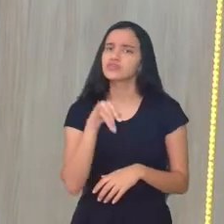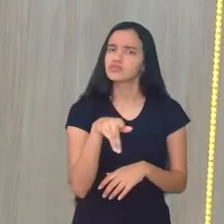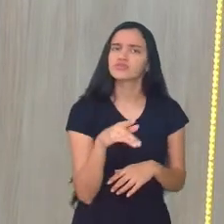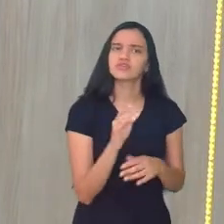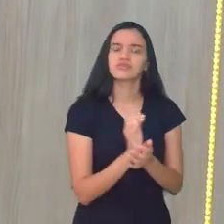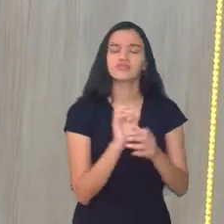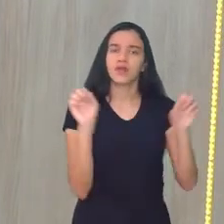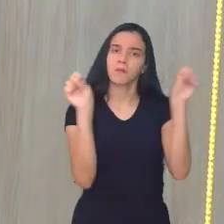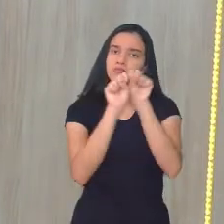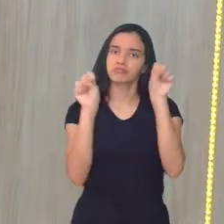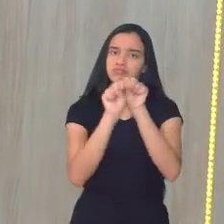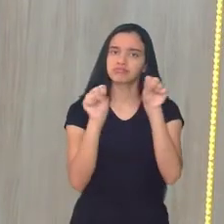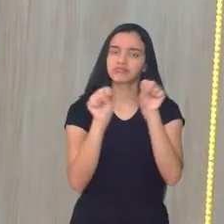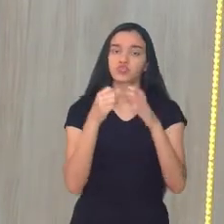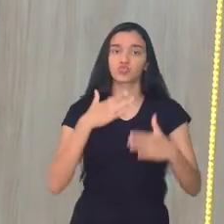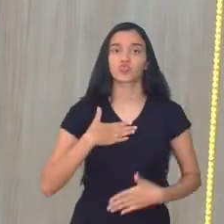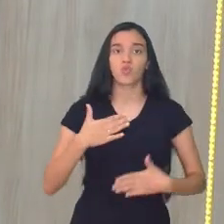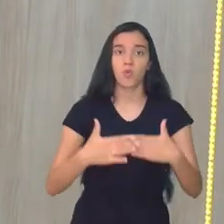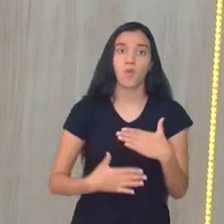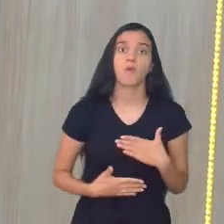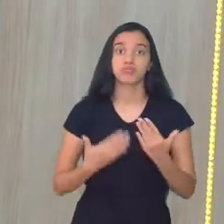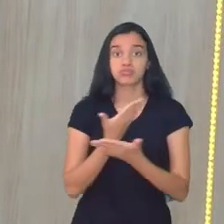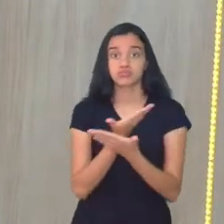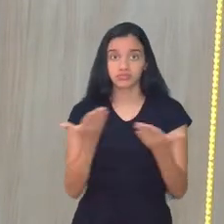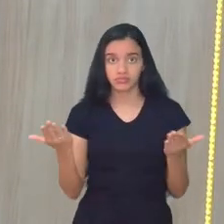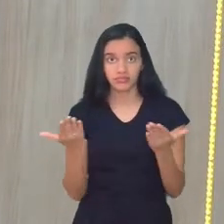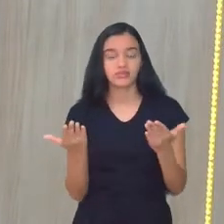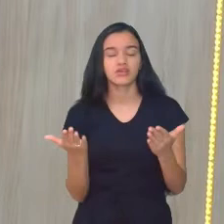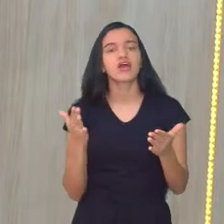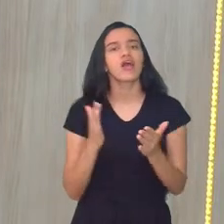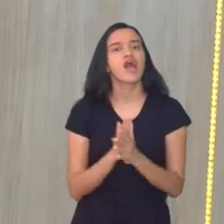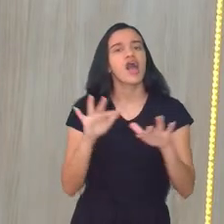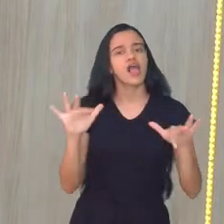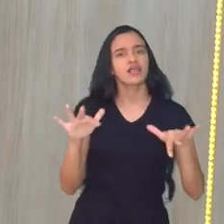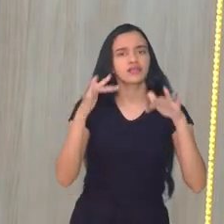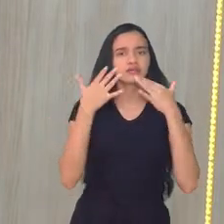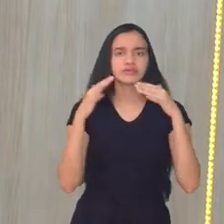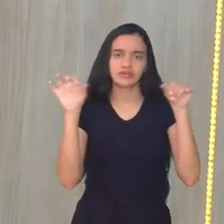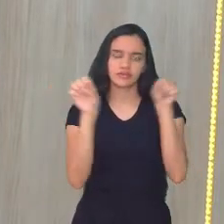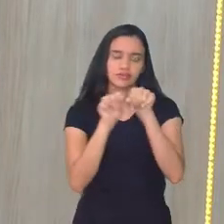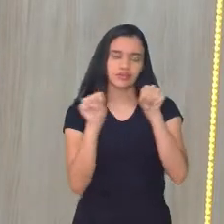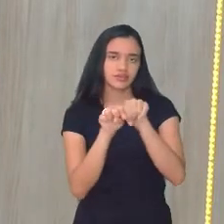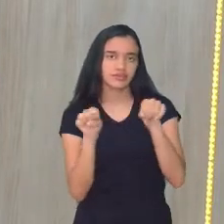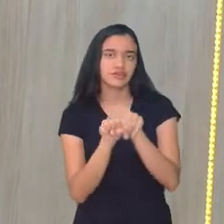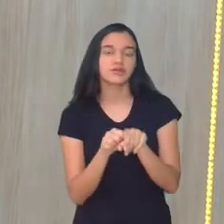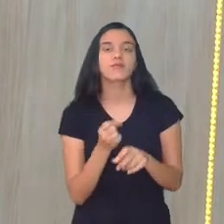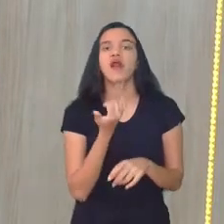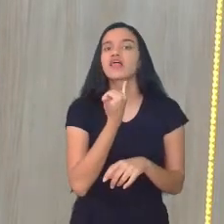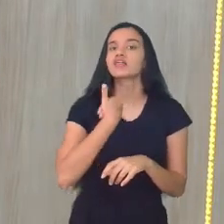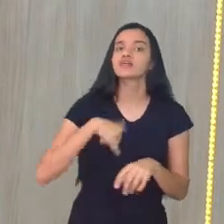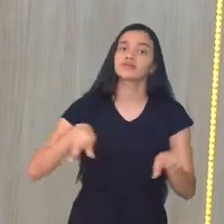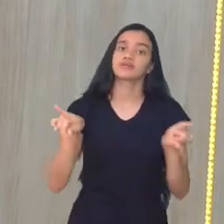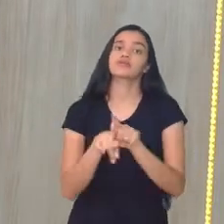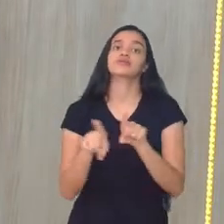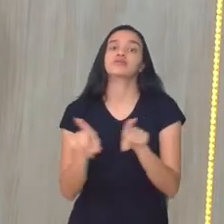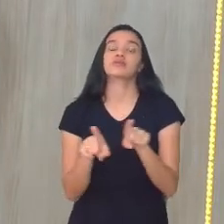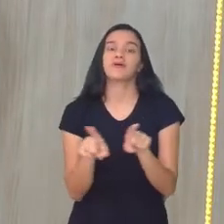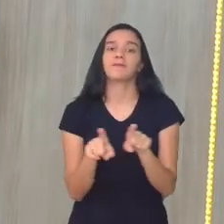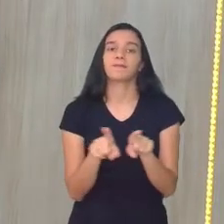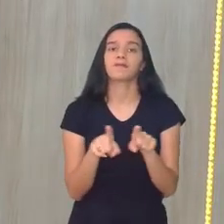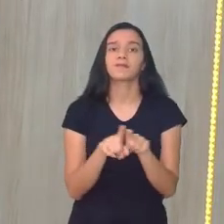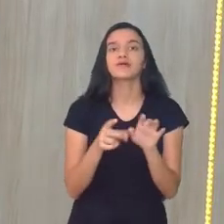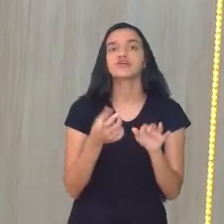fizerem o esquema do corpo de vocês, vocês devem prestar atenção tanto na parte do sistema nervoso central, como a parte do sistema